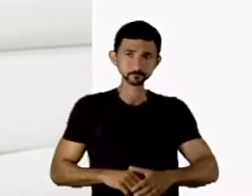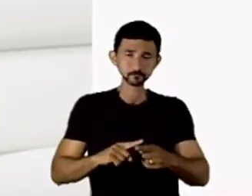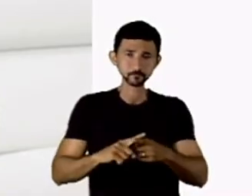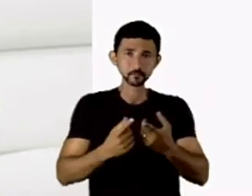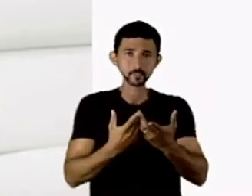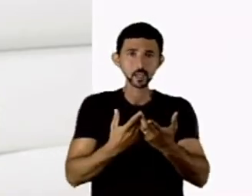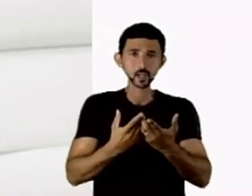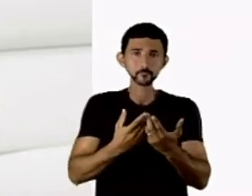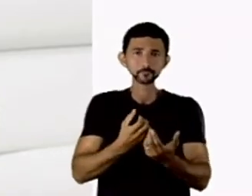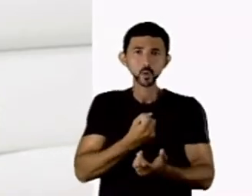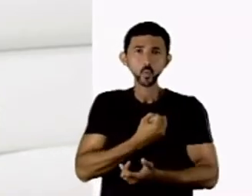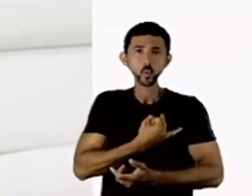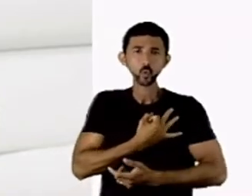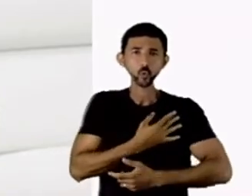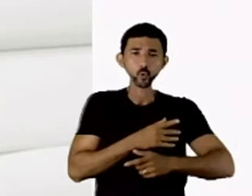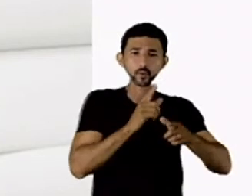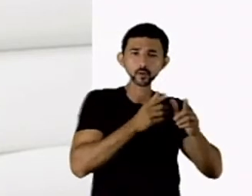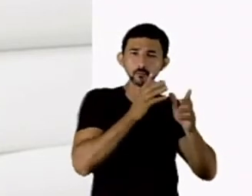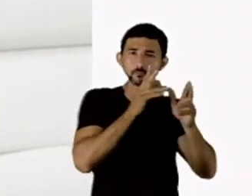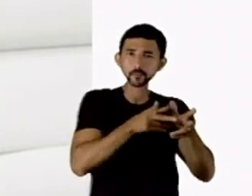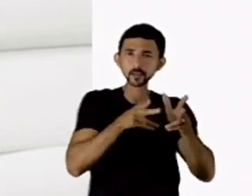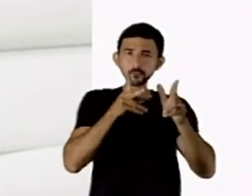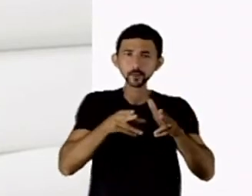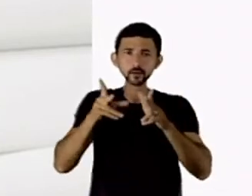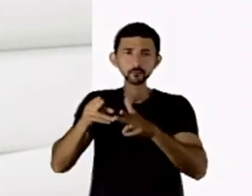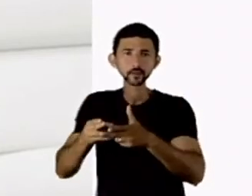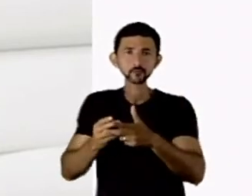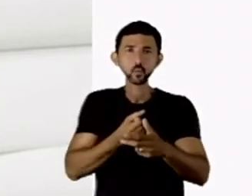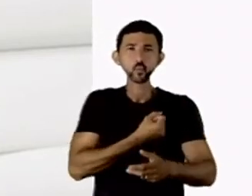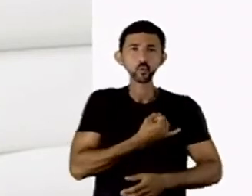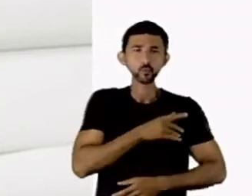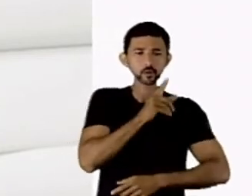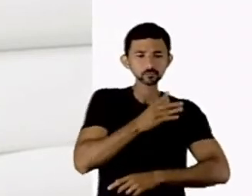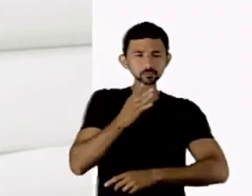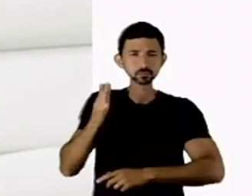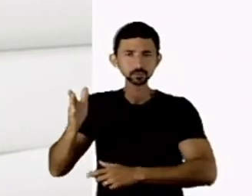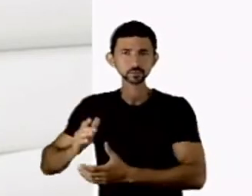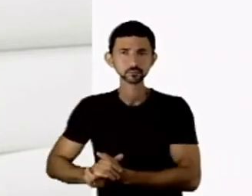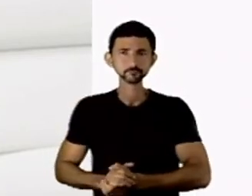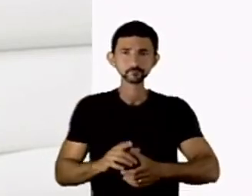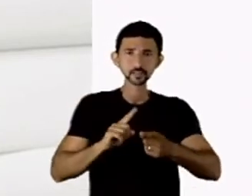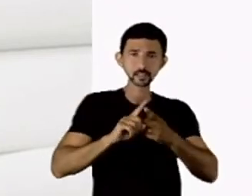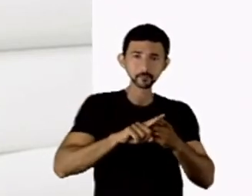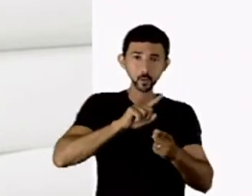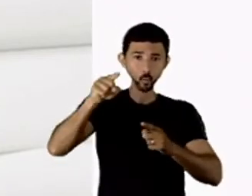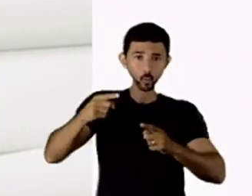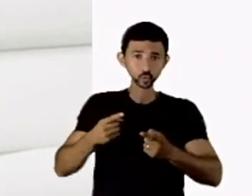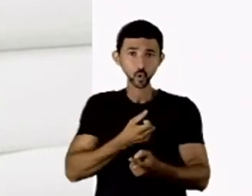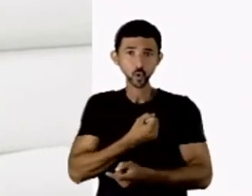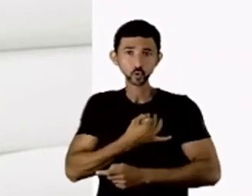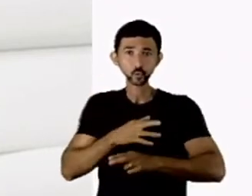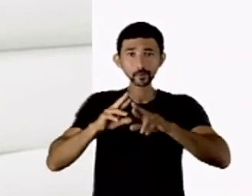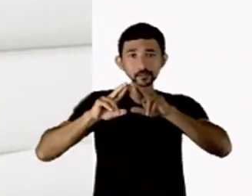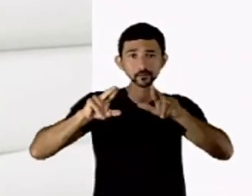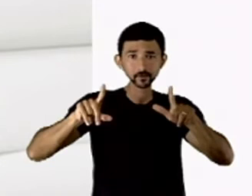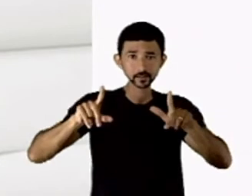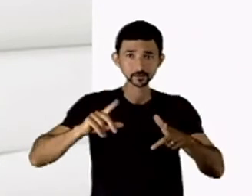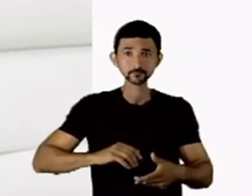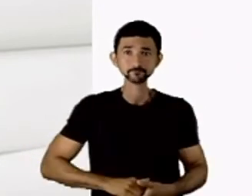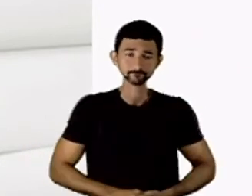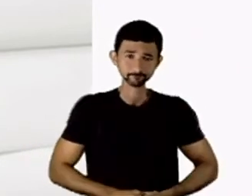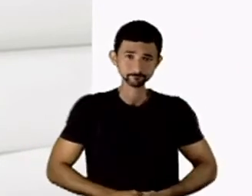tela você tem multiplicação de números iguais. E aqui você tem multiplicação de números